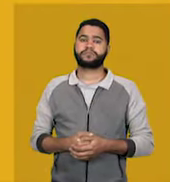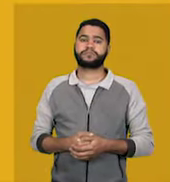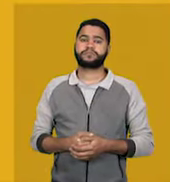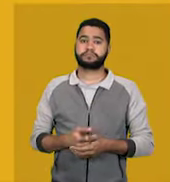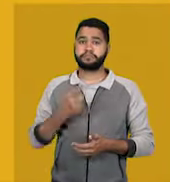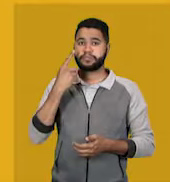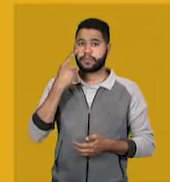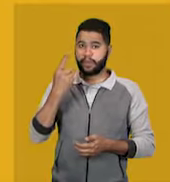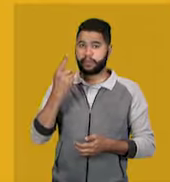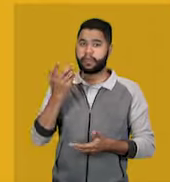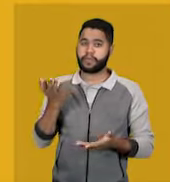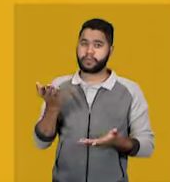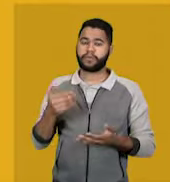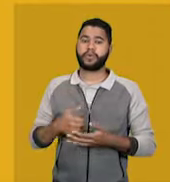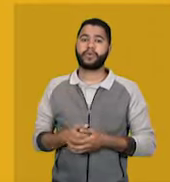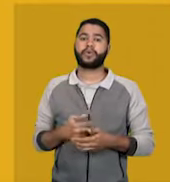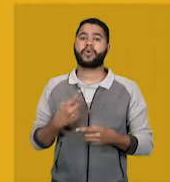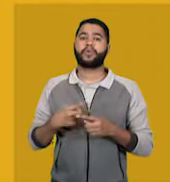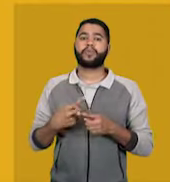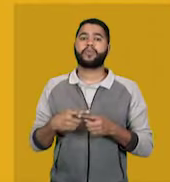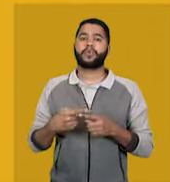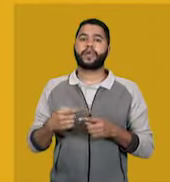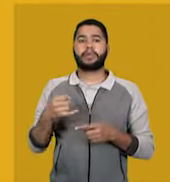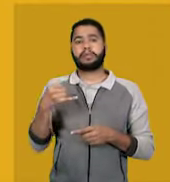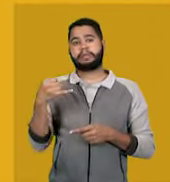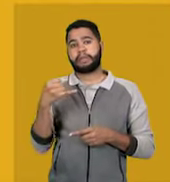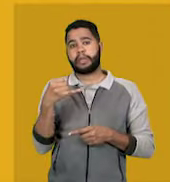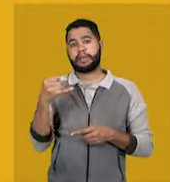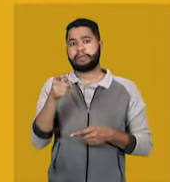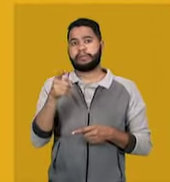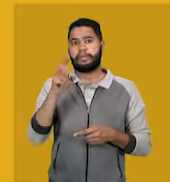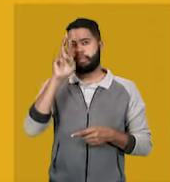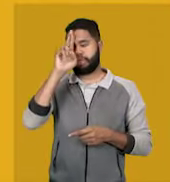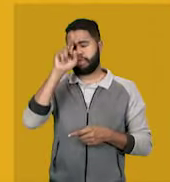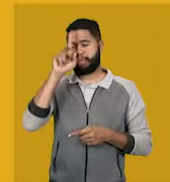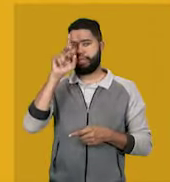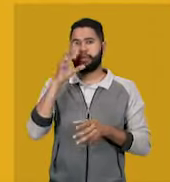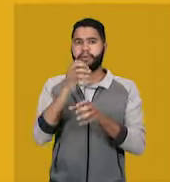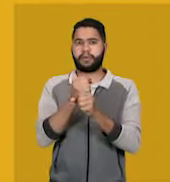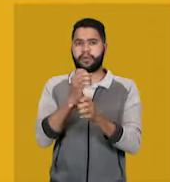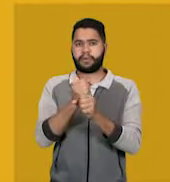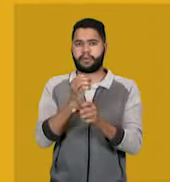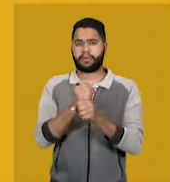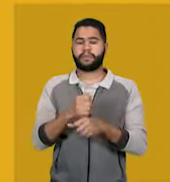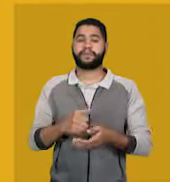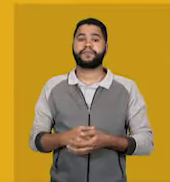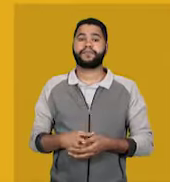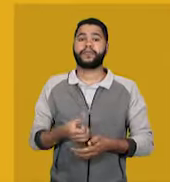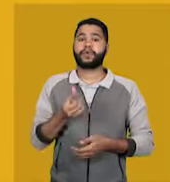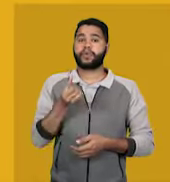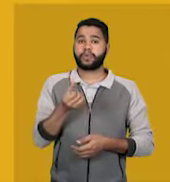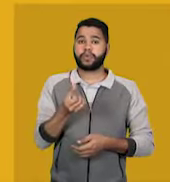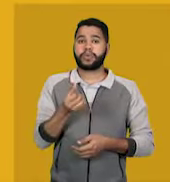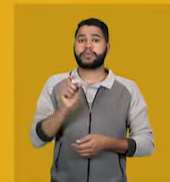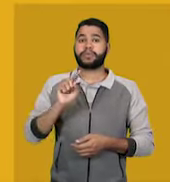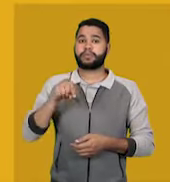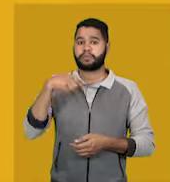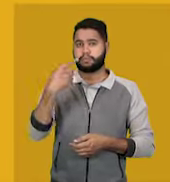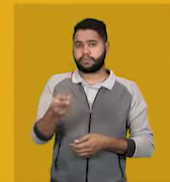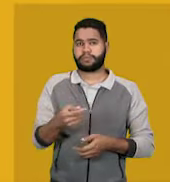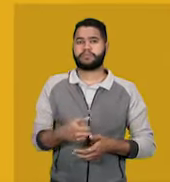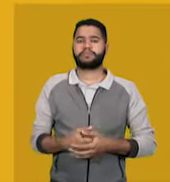vendo? Então, porque senão o sinal fica negativo, senão você erra o sinal lá no seu cálculo. E o 6 vai ficar depois, ó.